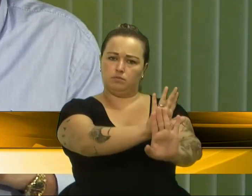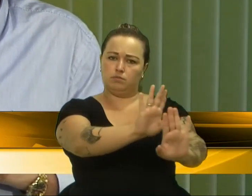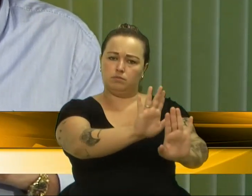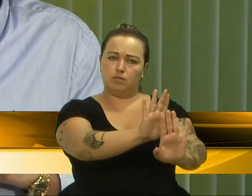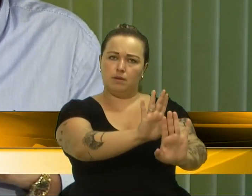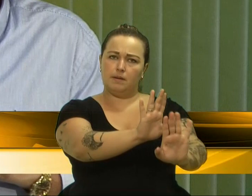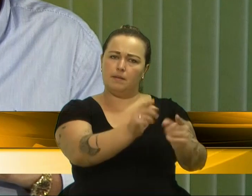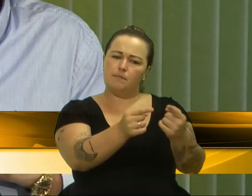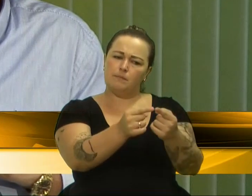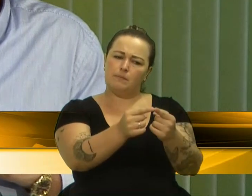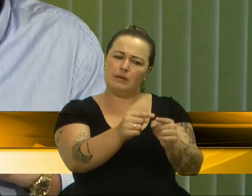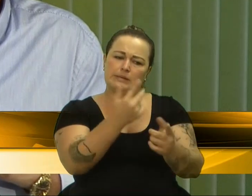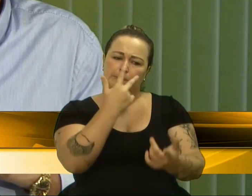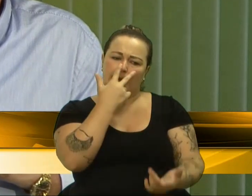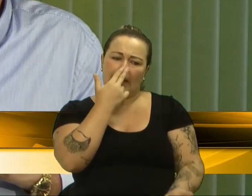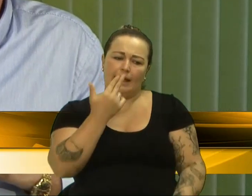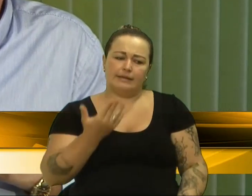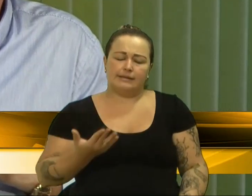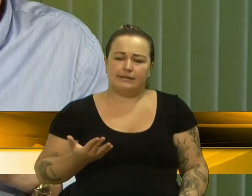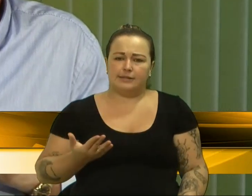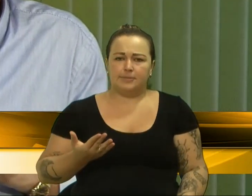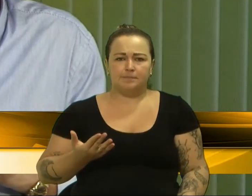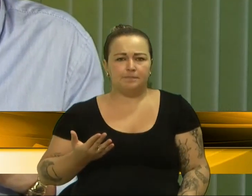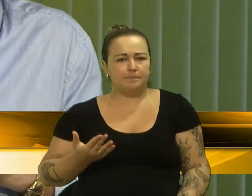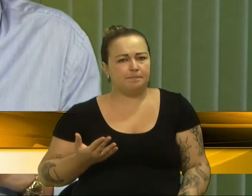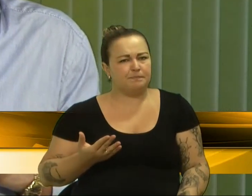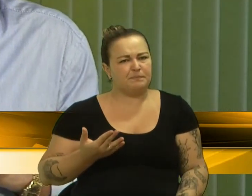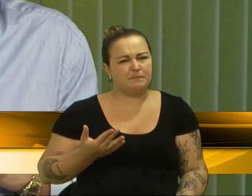que a gente quer criar